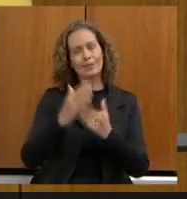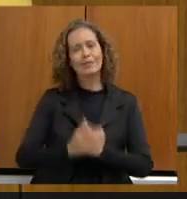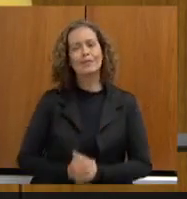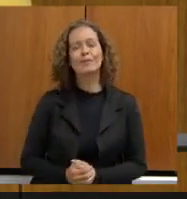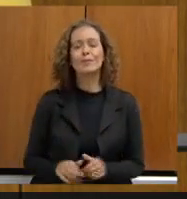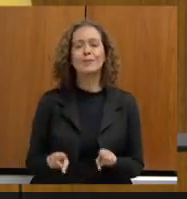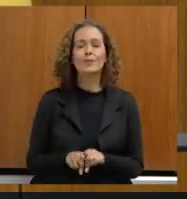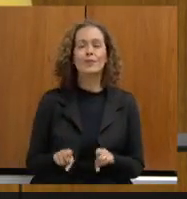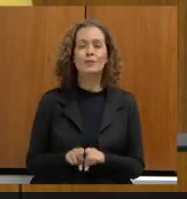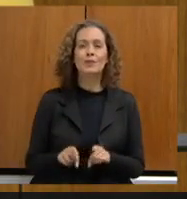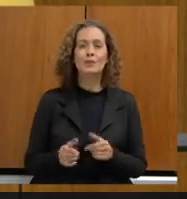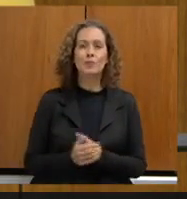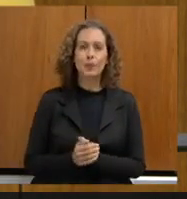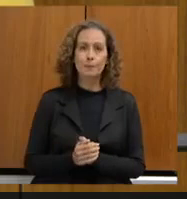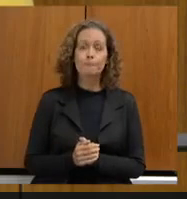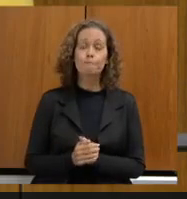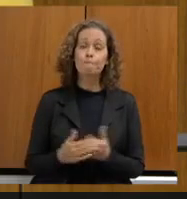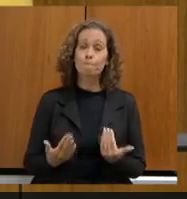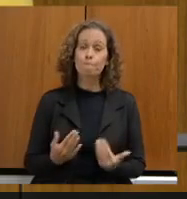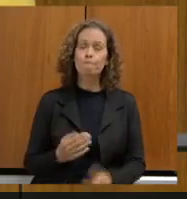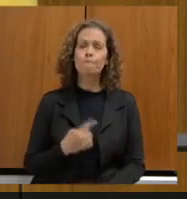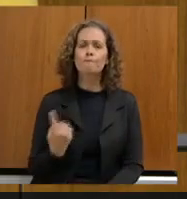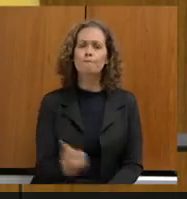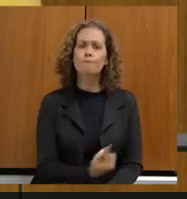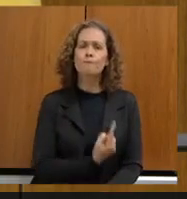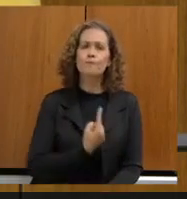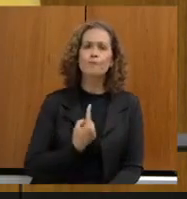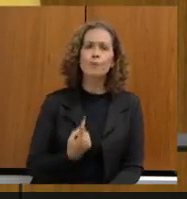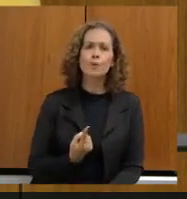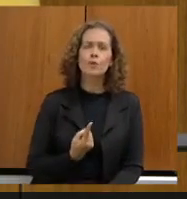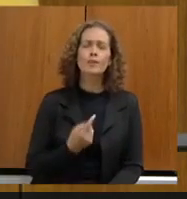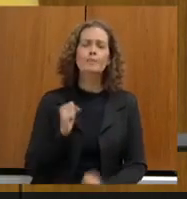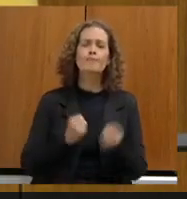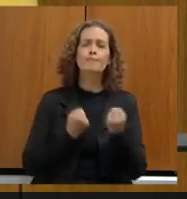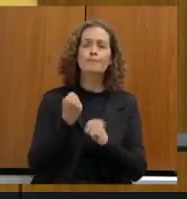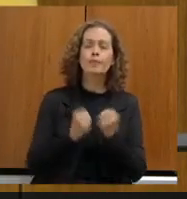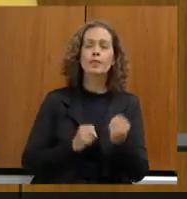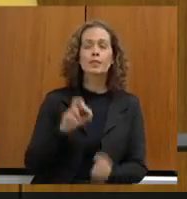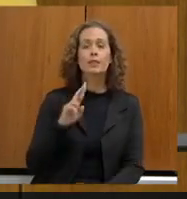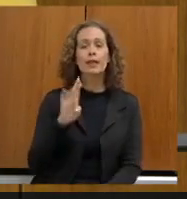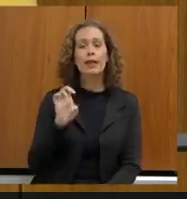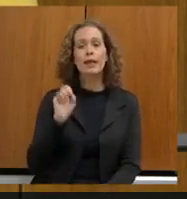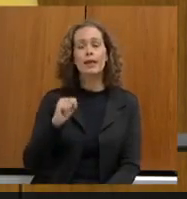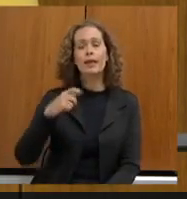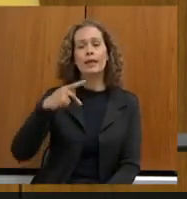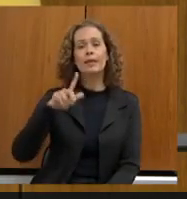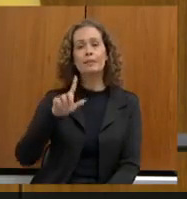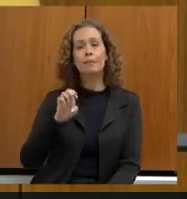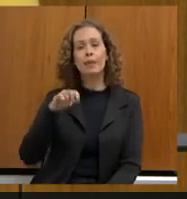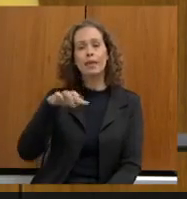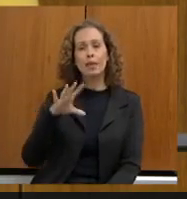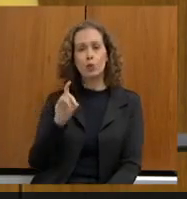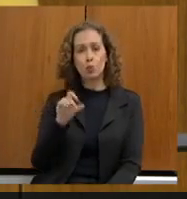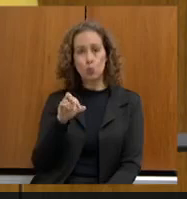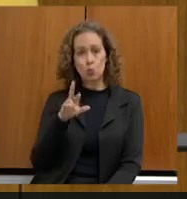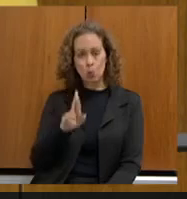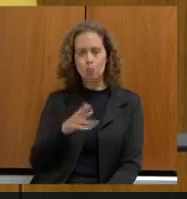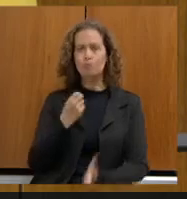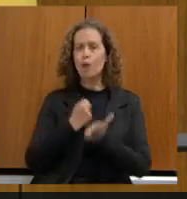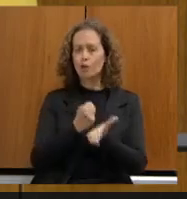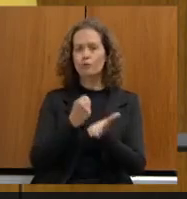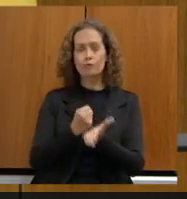nossa companhia em Resplendor que tem atuado muito e ajudado muito foi uma uma